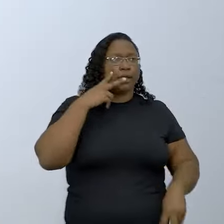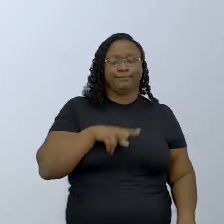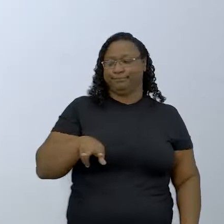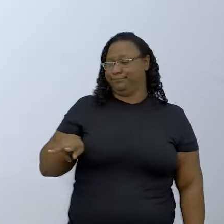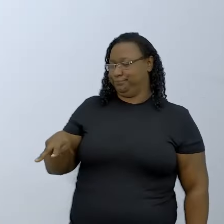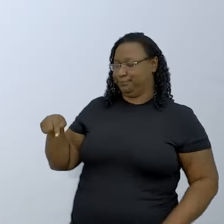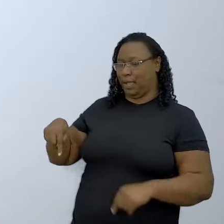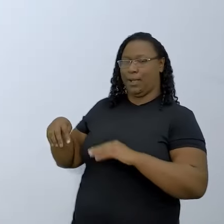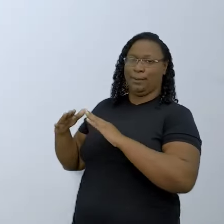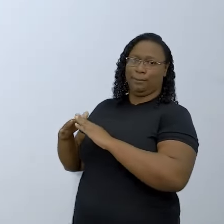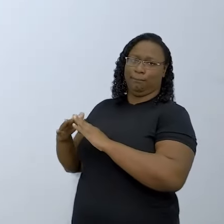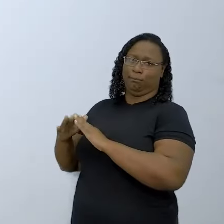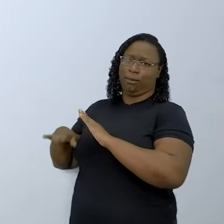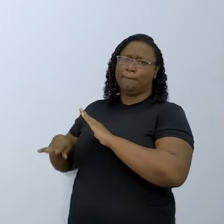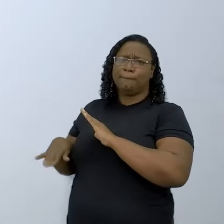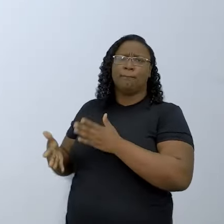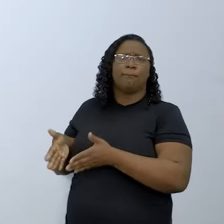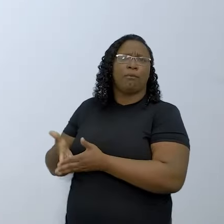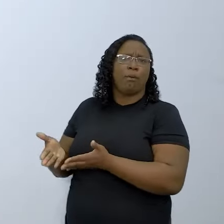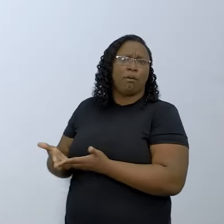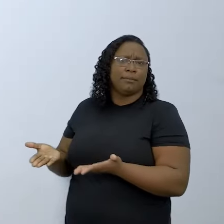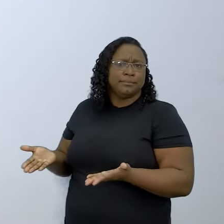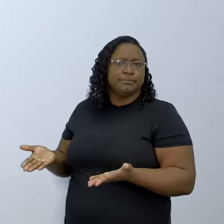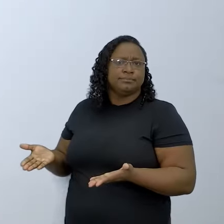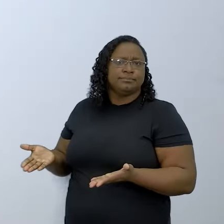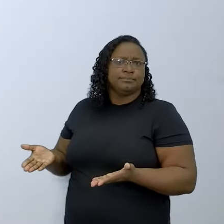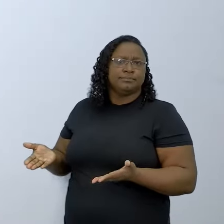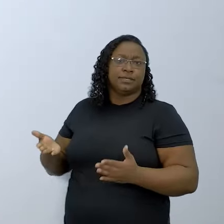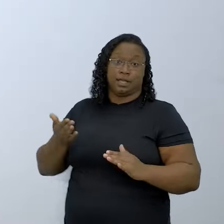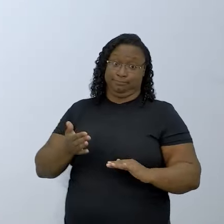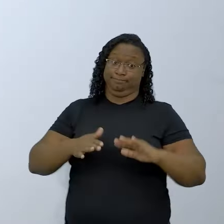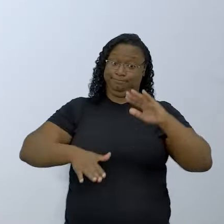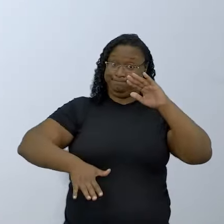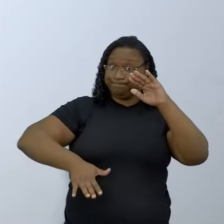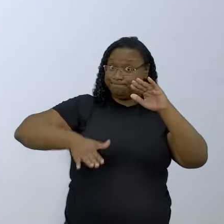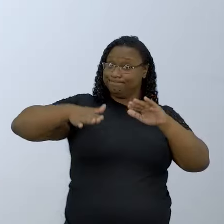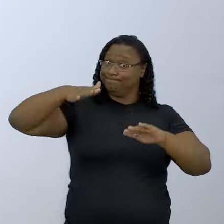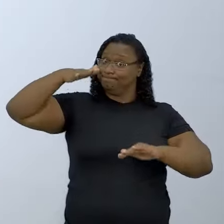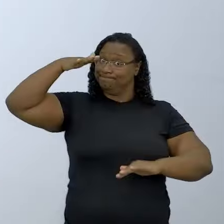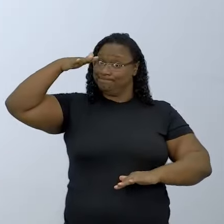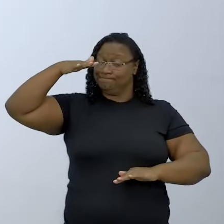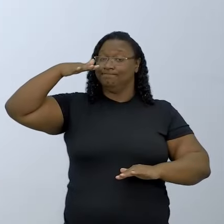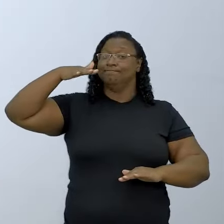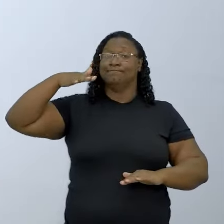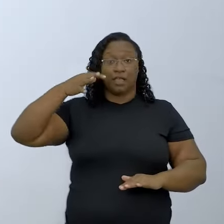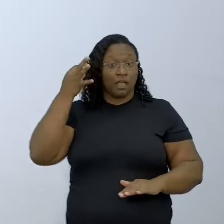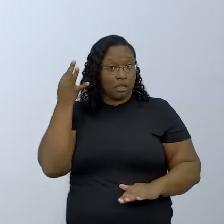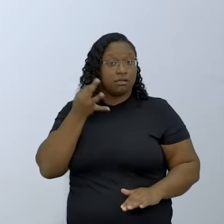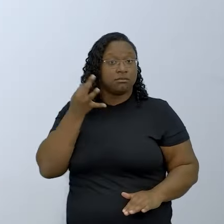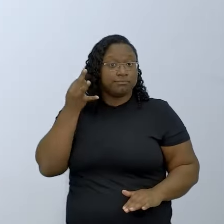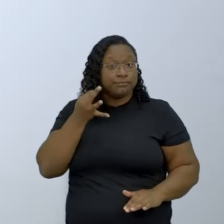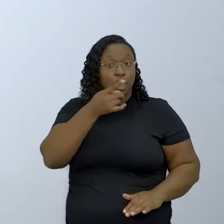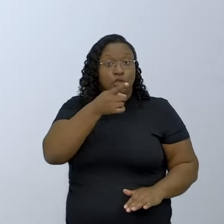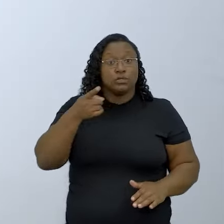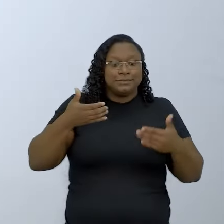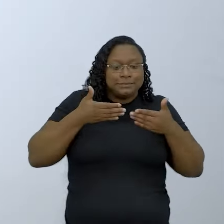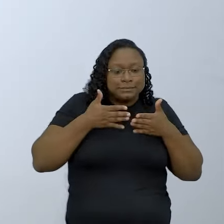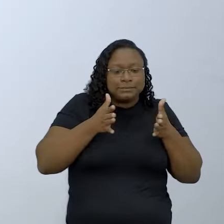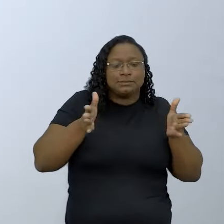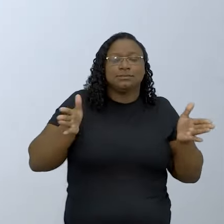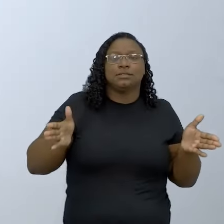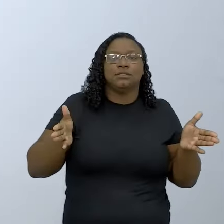a necessidade, ela é hierárquica. Isso é um fato. Então, quando a gente está falando sobre você ter acesso ou não, sobre ter necessidades atendidas